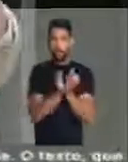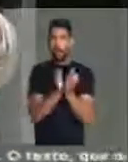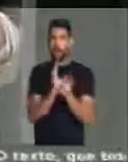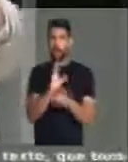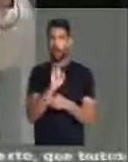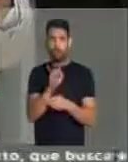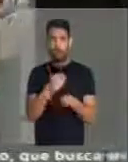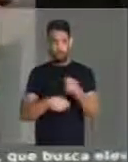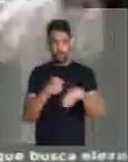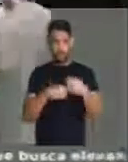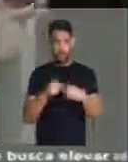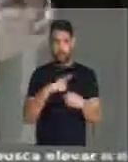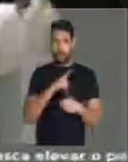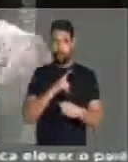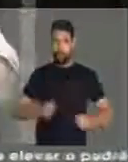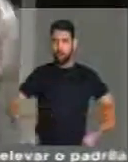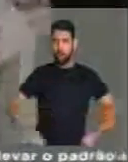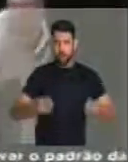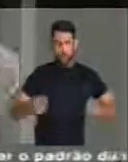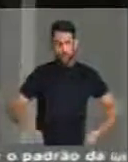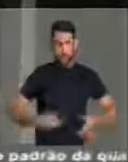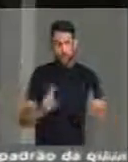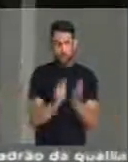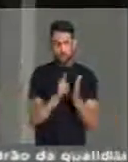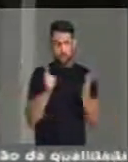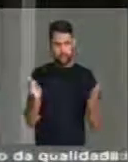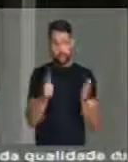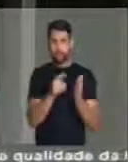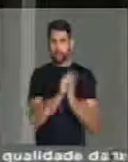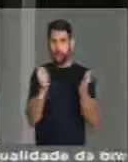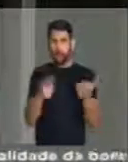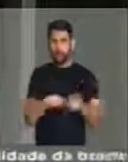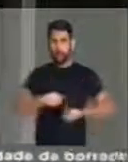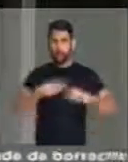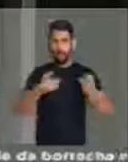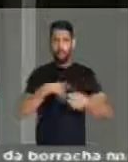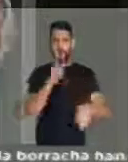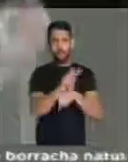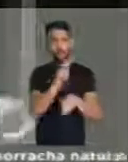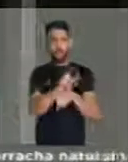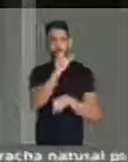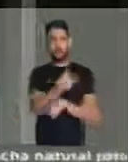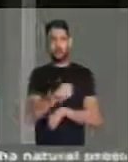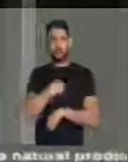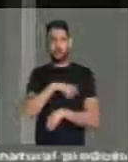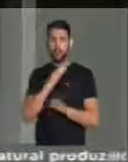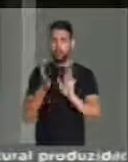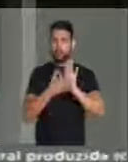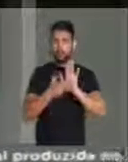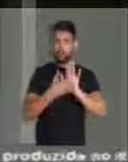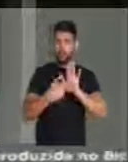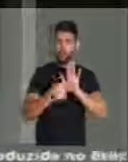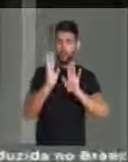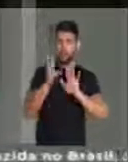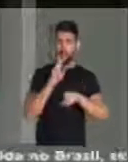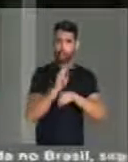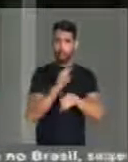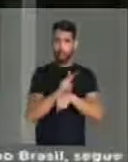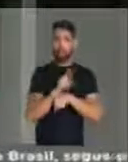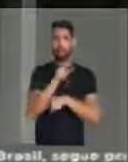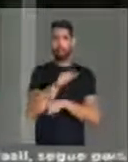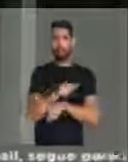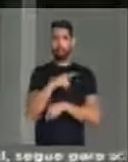tem gastado páginas e páginas de propaganda paga para defender essa proposta, que a